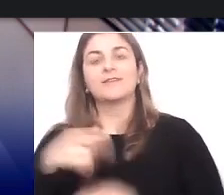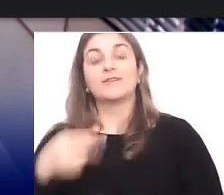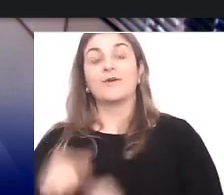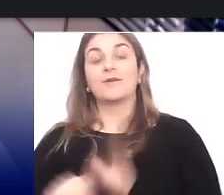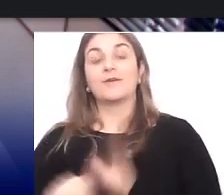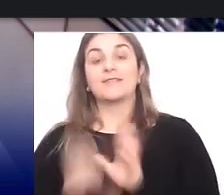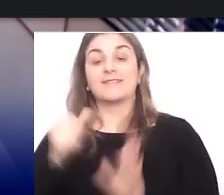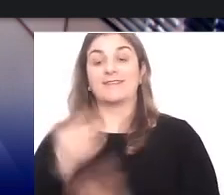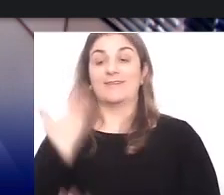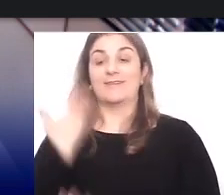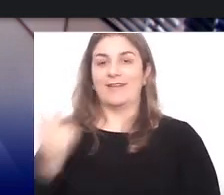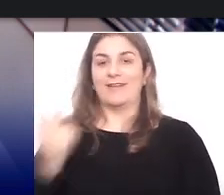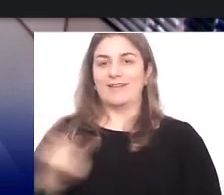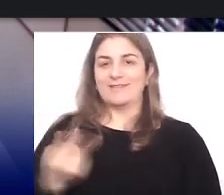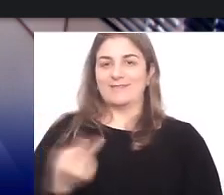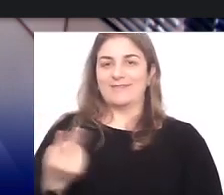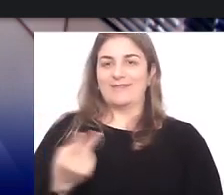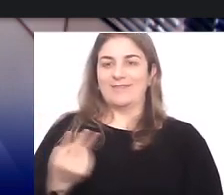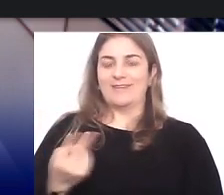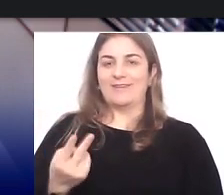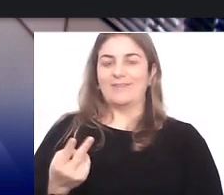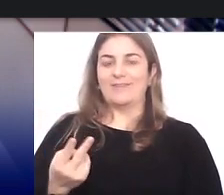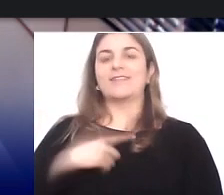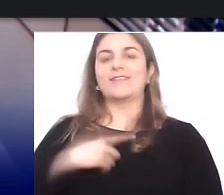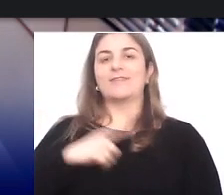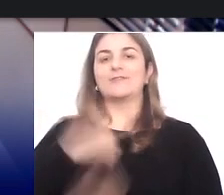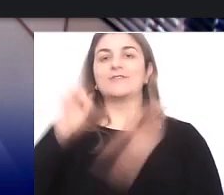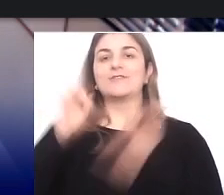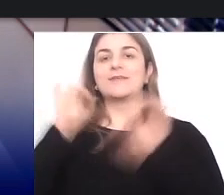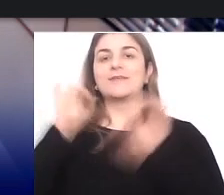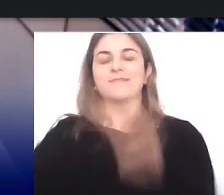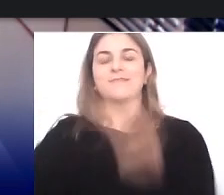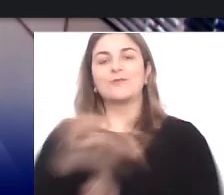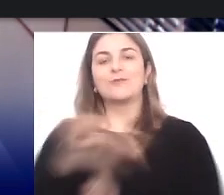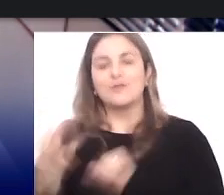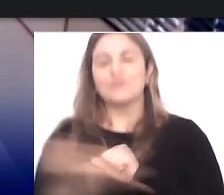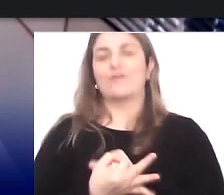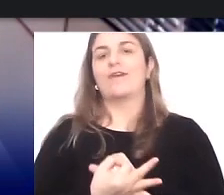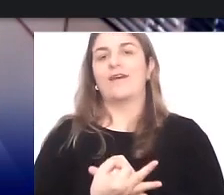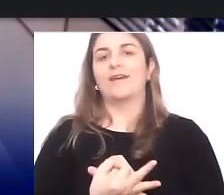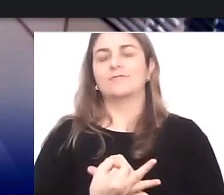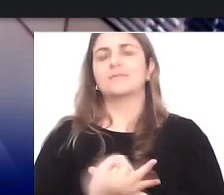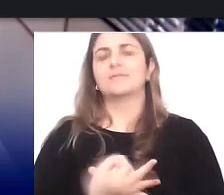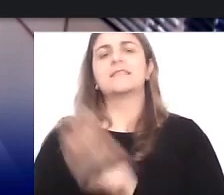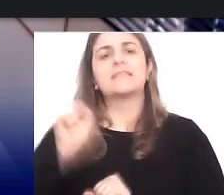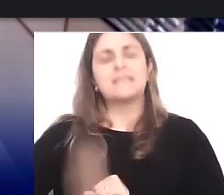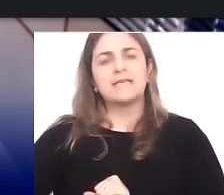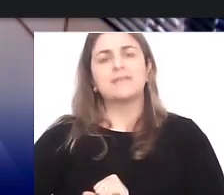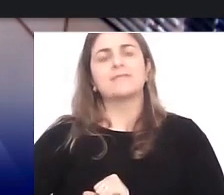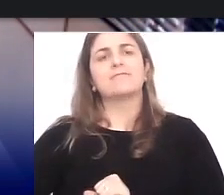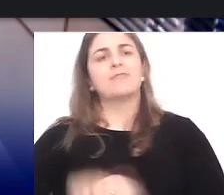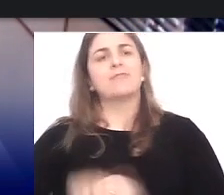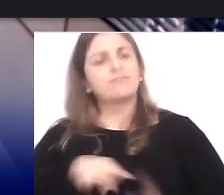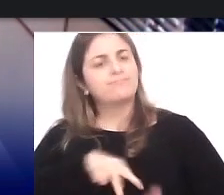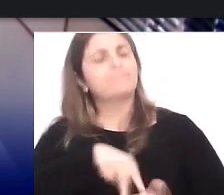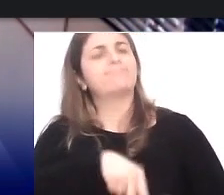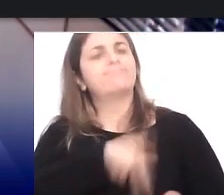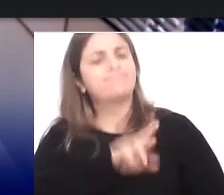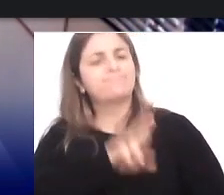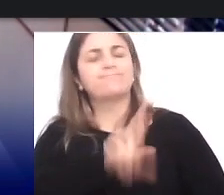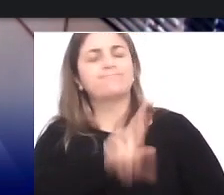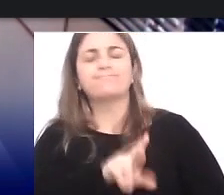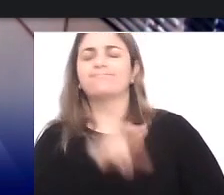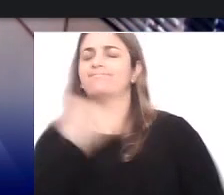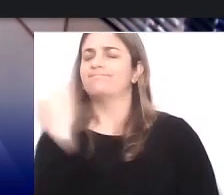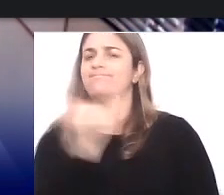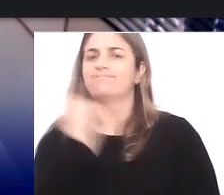semana toda de comemoração do advogado. É uma figura que é mais do que essencial para a administração da justiça, é essencial para a